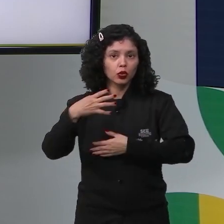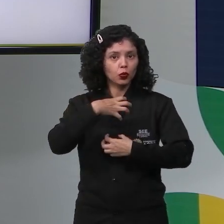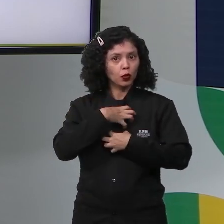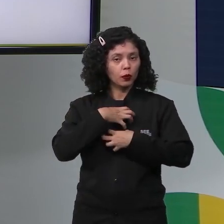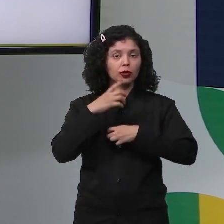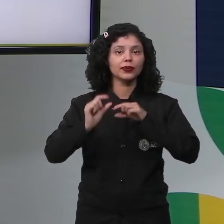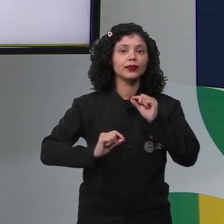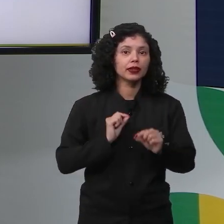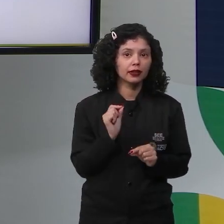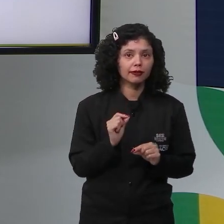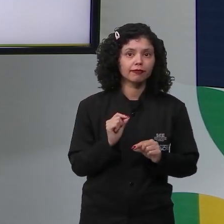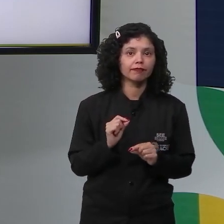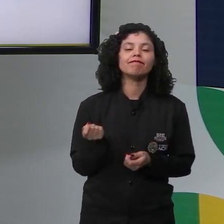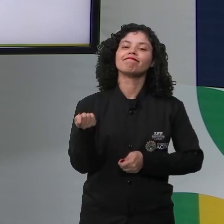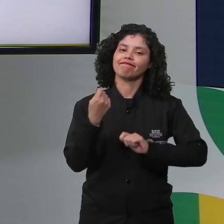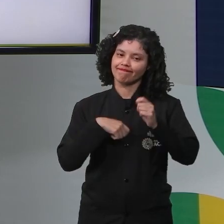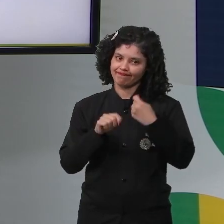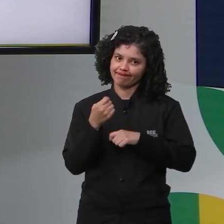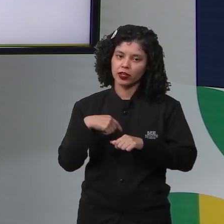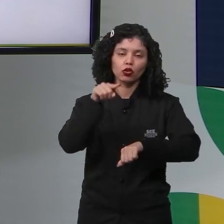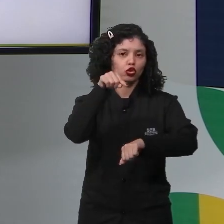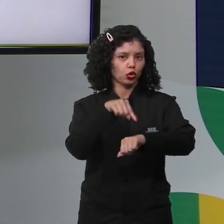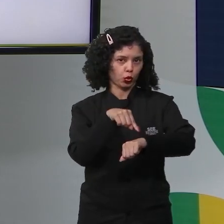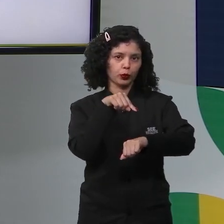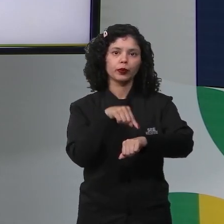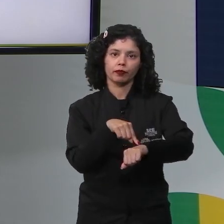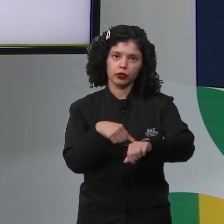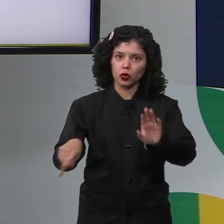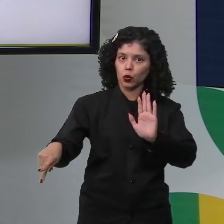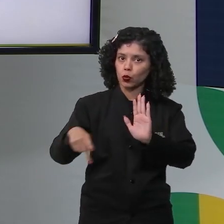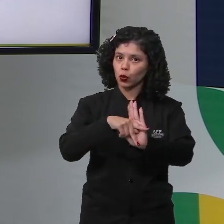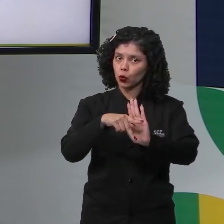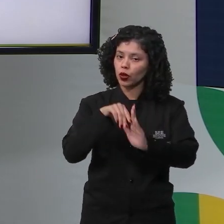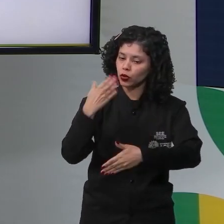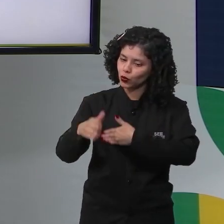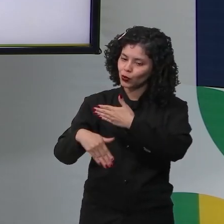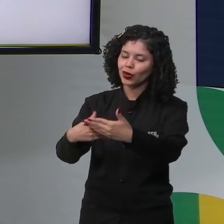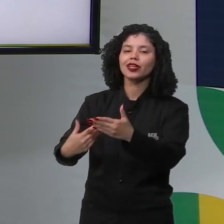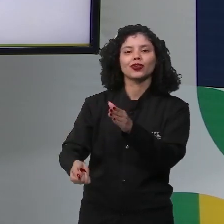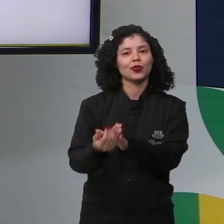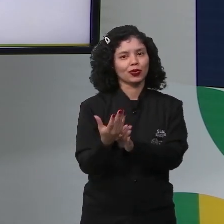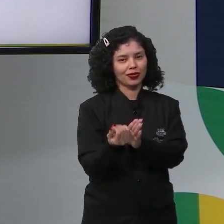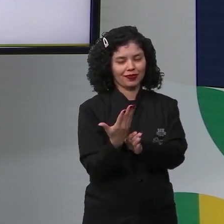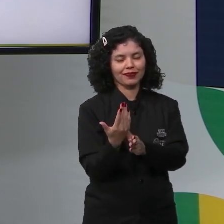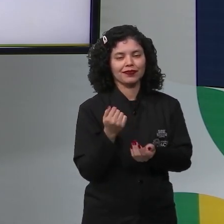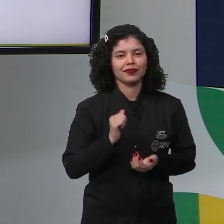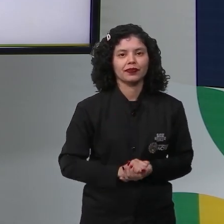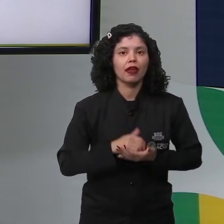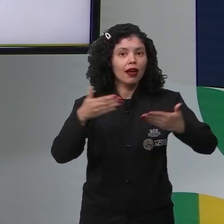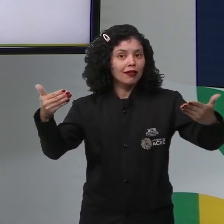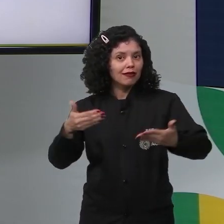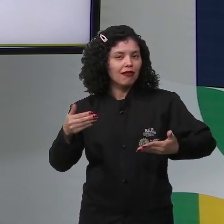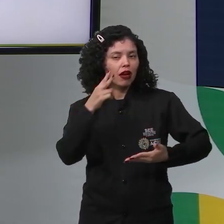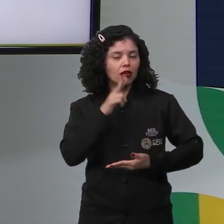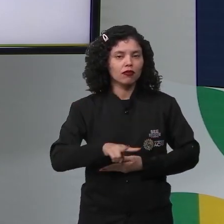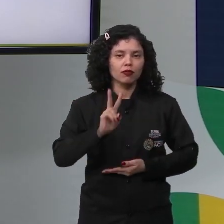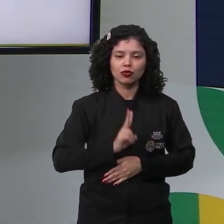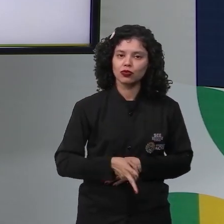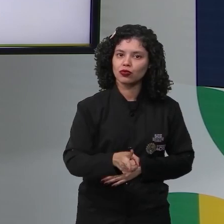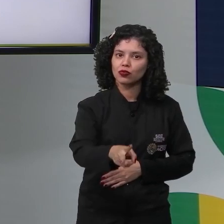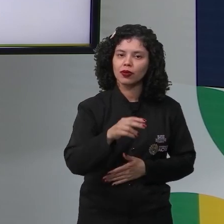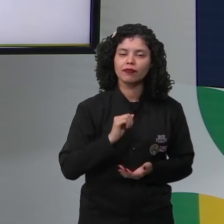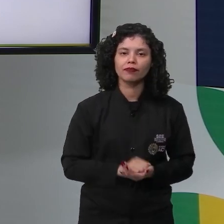eu tenho economia de tempo justamente no processo de produção. Agora nós vamos